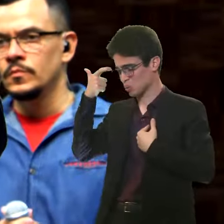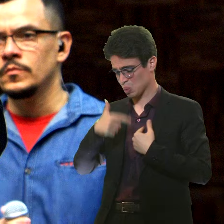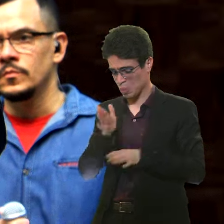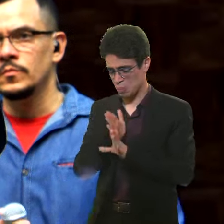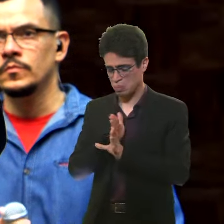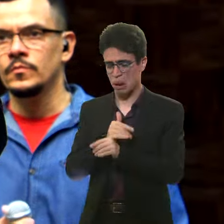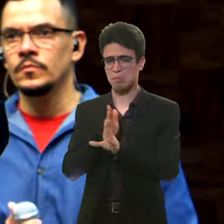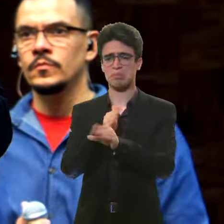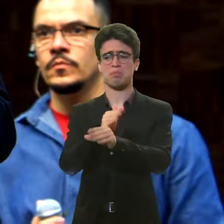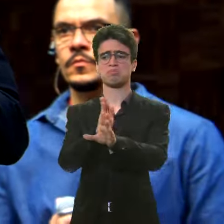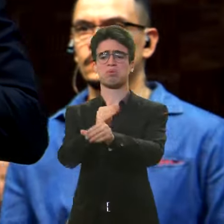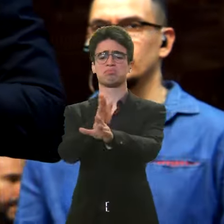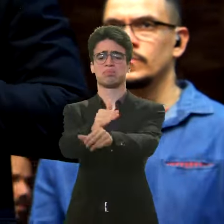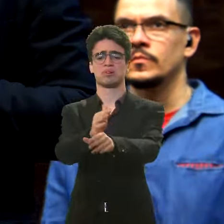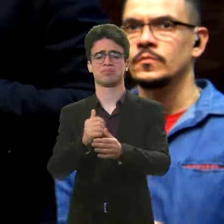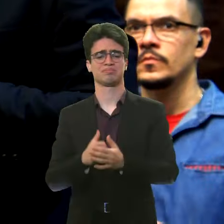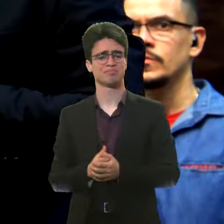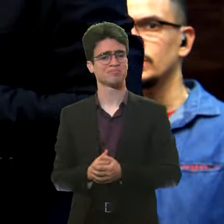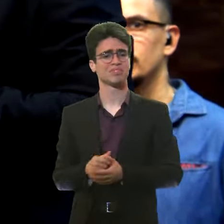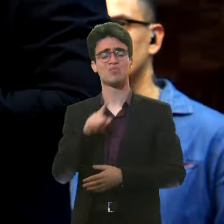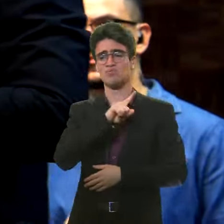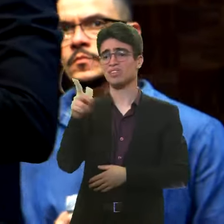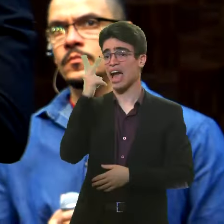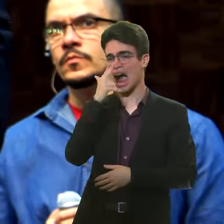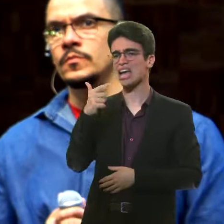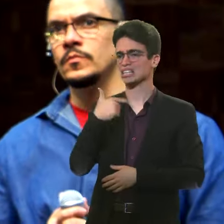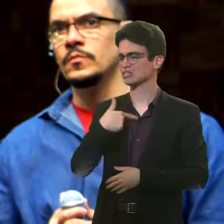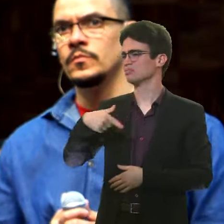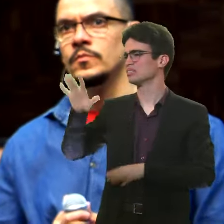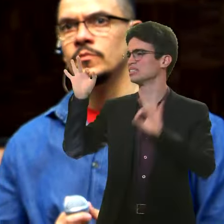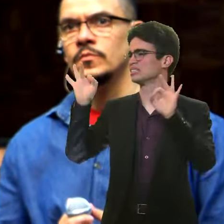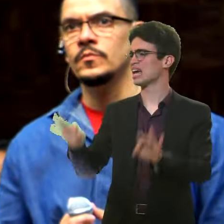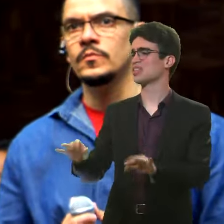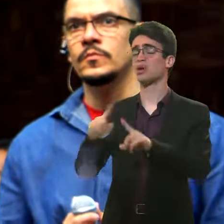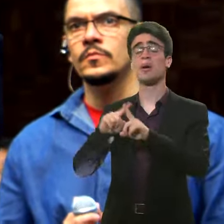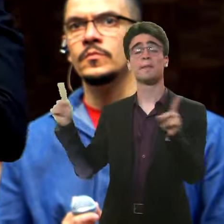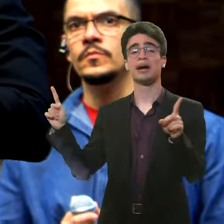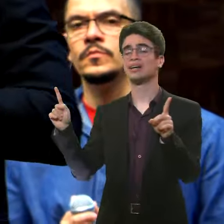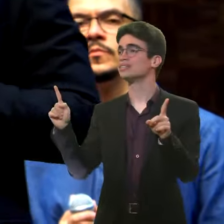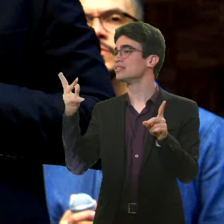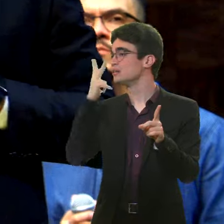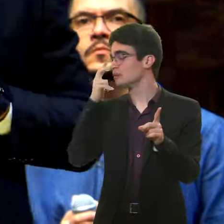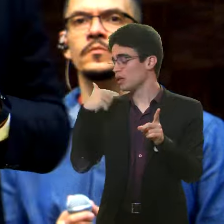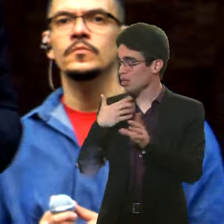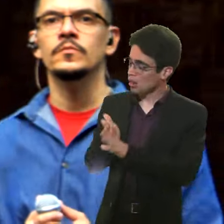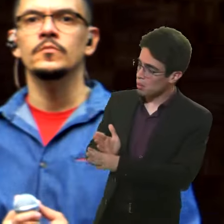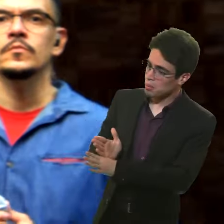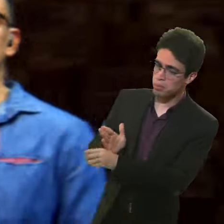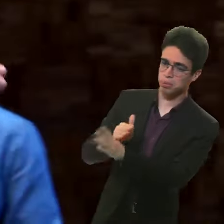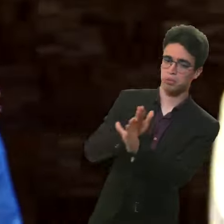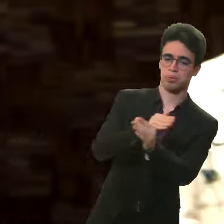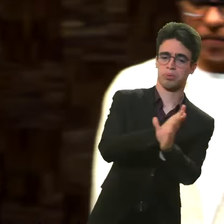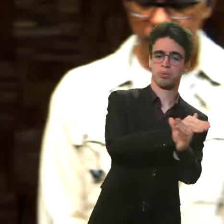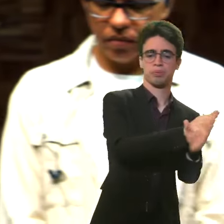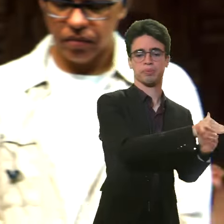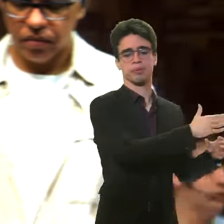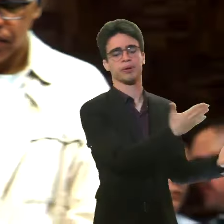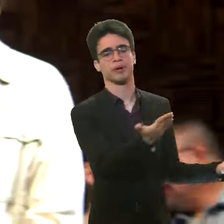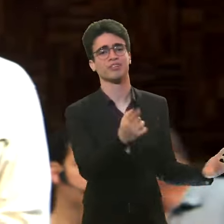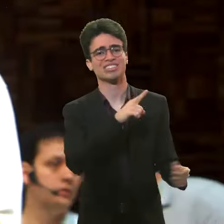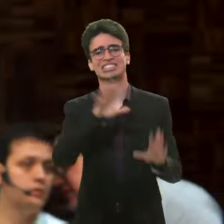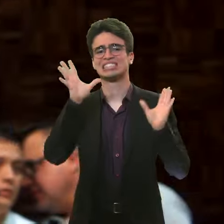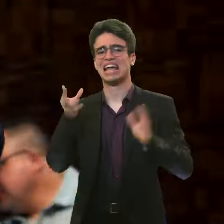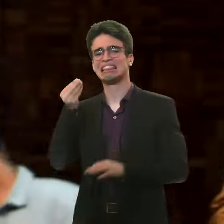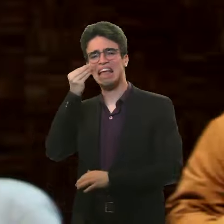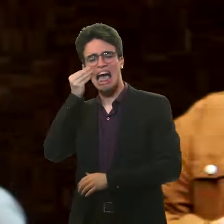deriva. Você até acha que está indo para algum lugar, mas o vento para e você começa a ir para outra direção. Você já tentou por vários